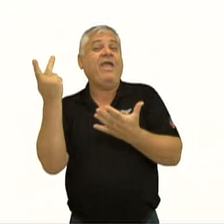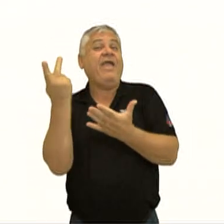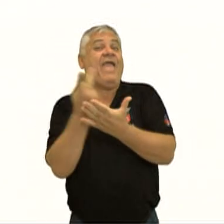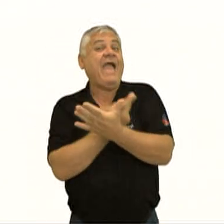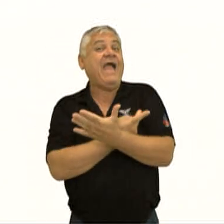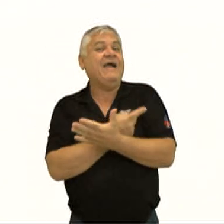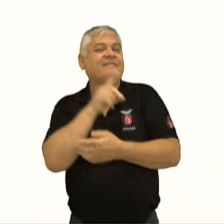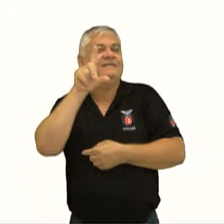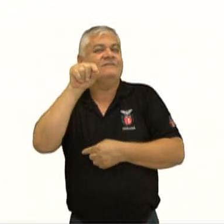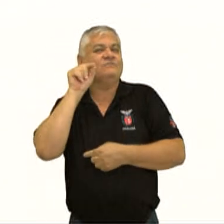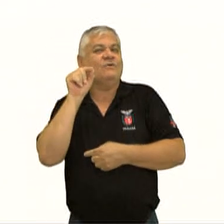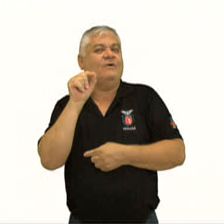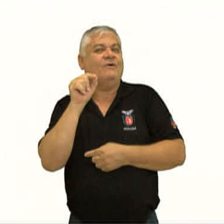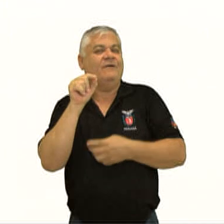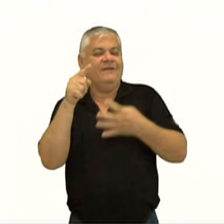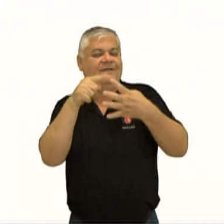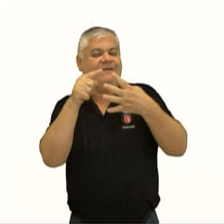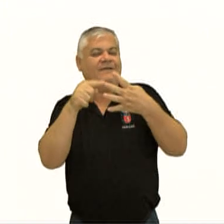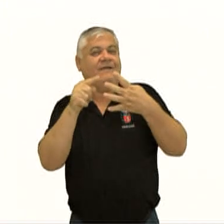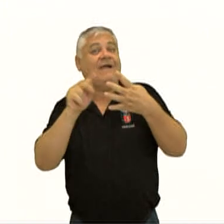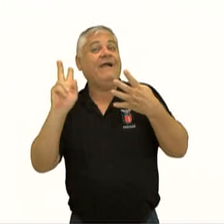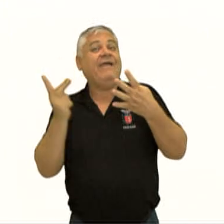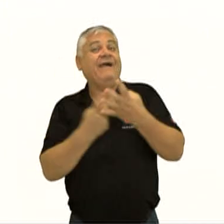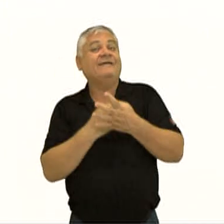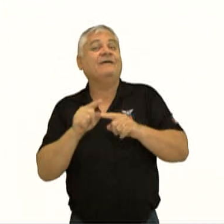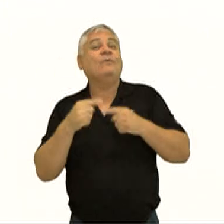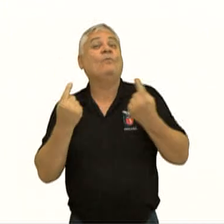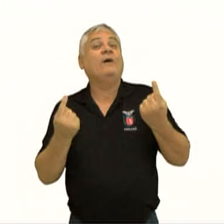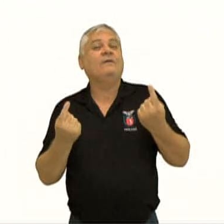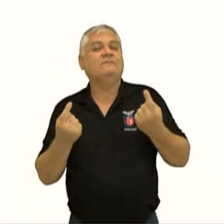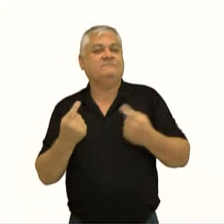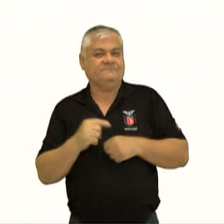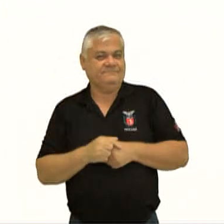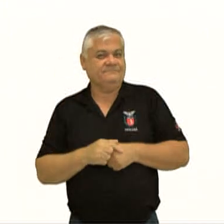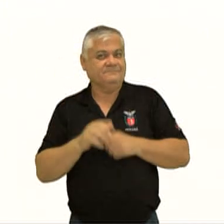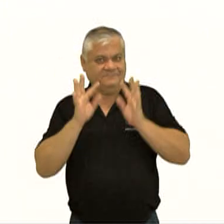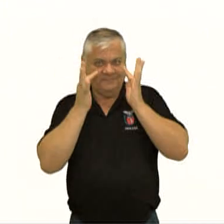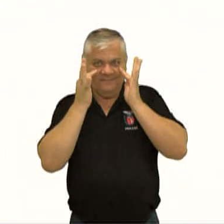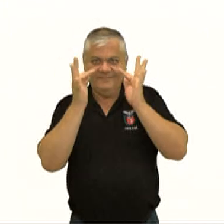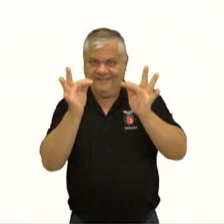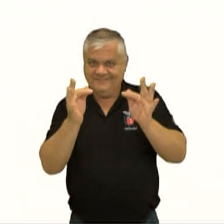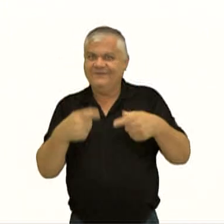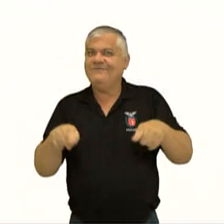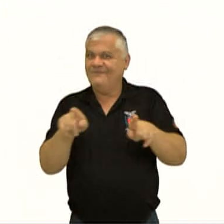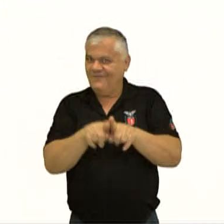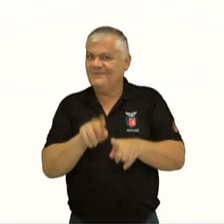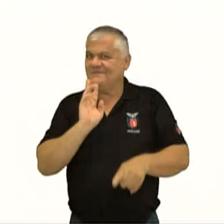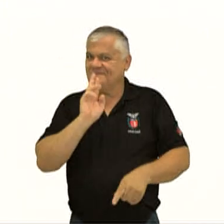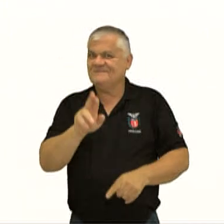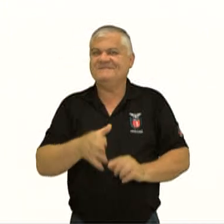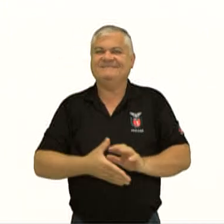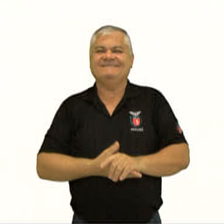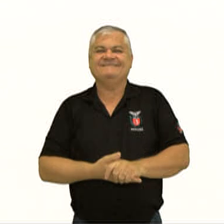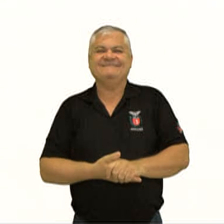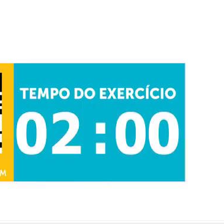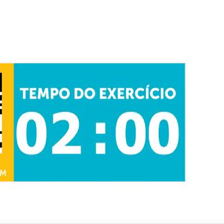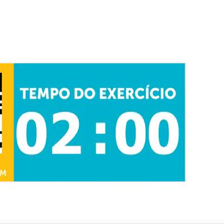Qual alternativa dessas não corresponde a uma forma de eliminação? Preste atenção que já voltamos com a resposta.